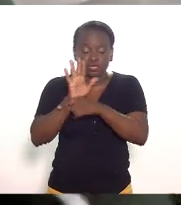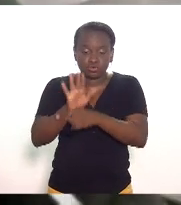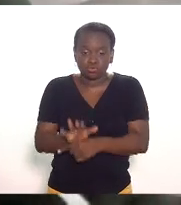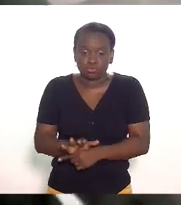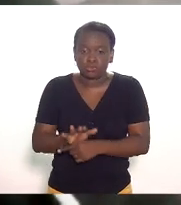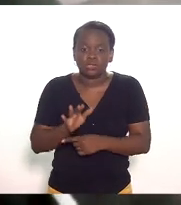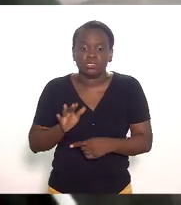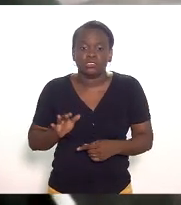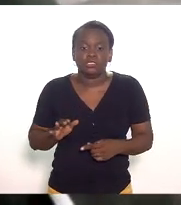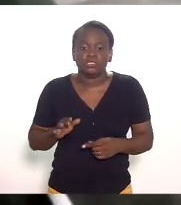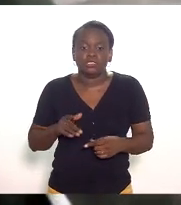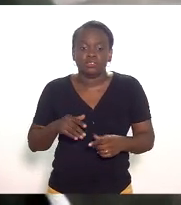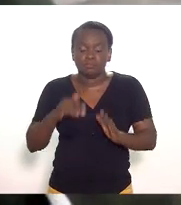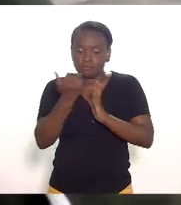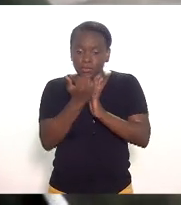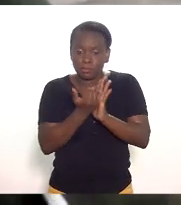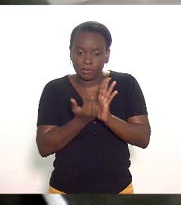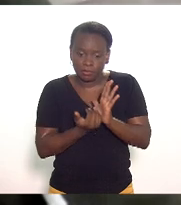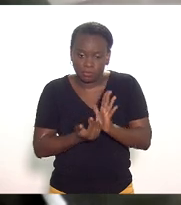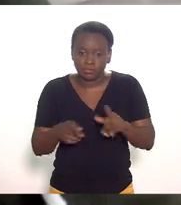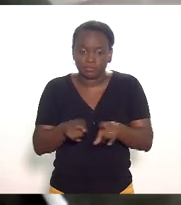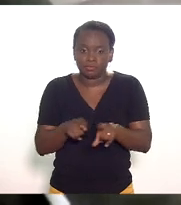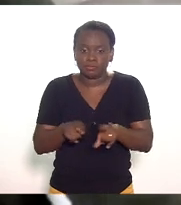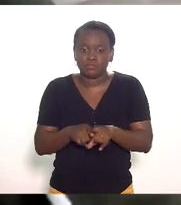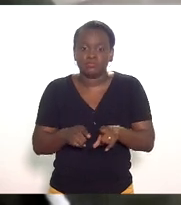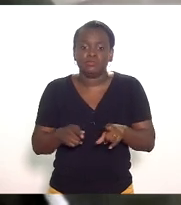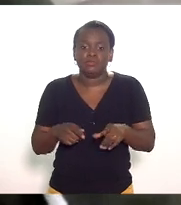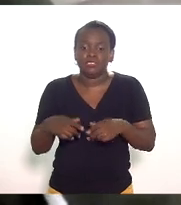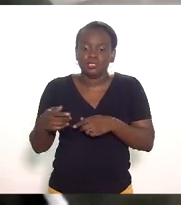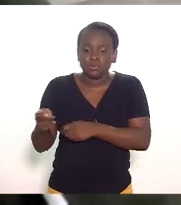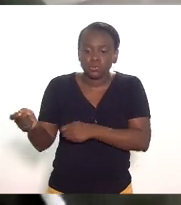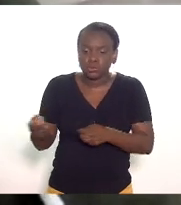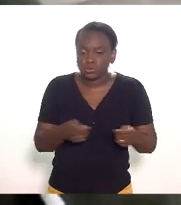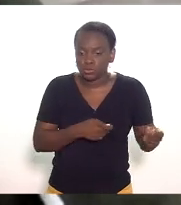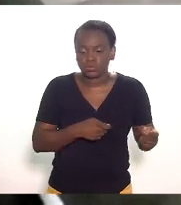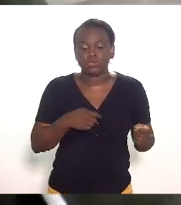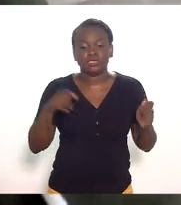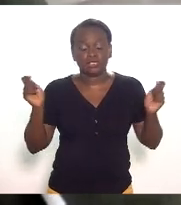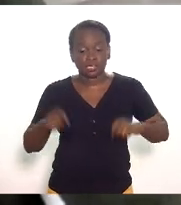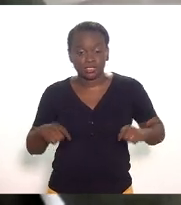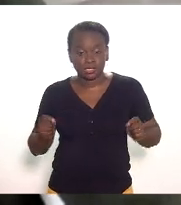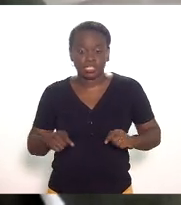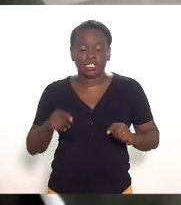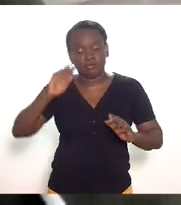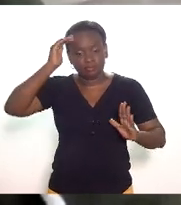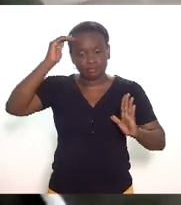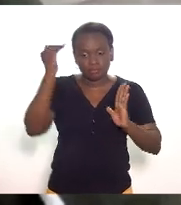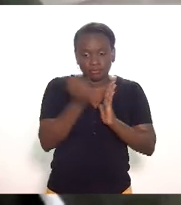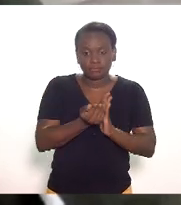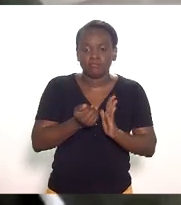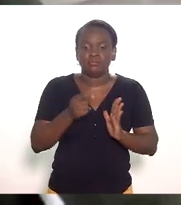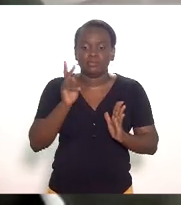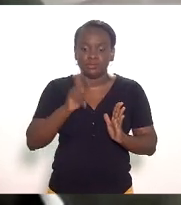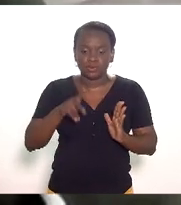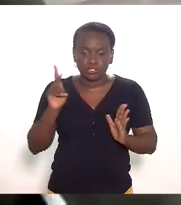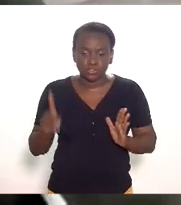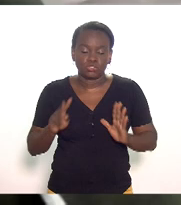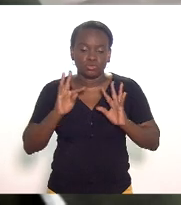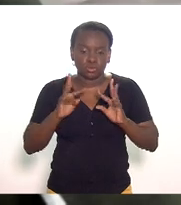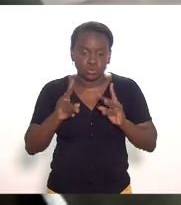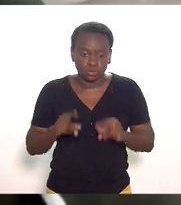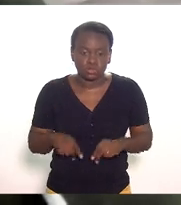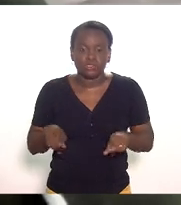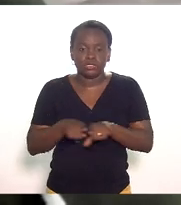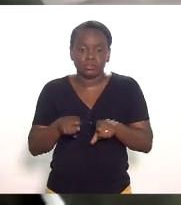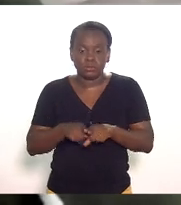né, de protocolo e criando aí uma rotina que pudesse ser cumprida pelos professores